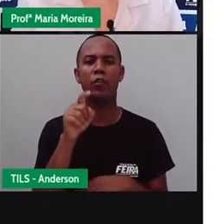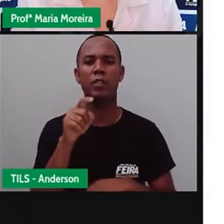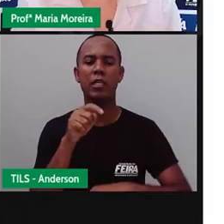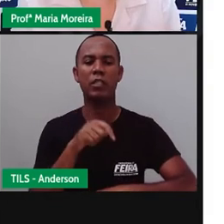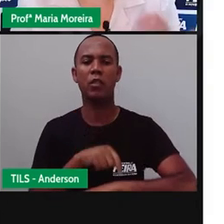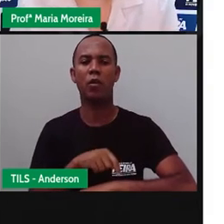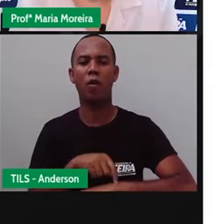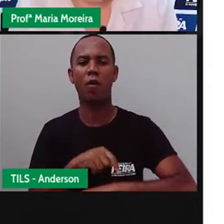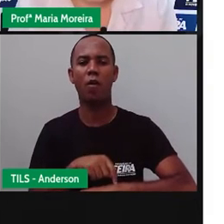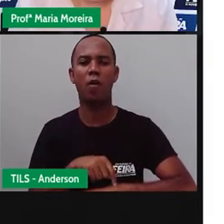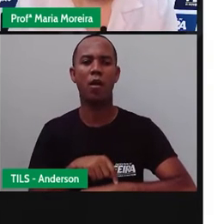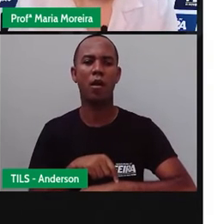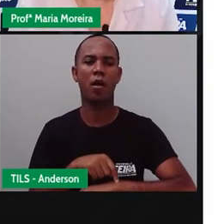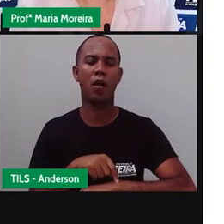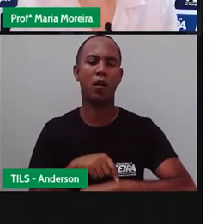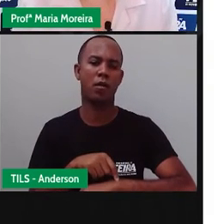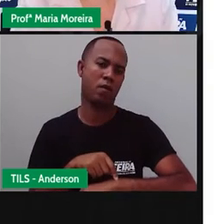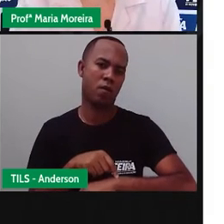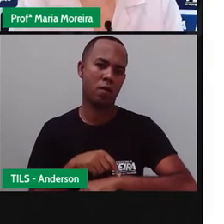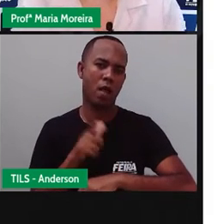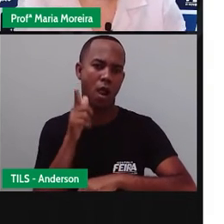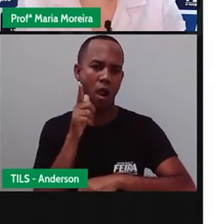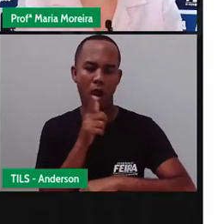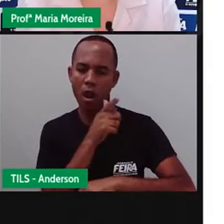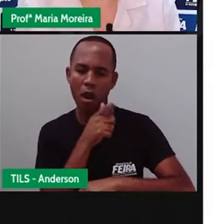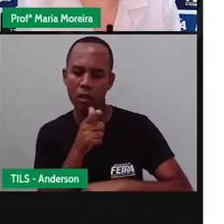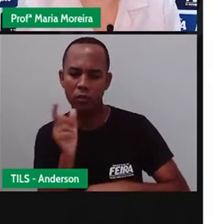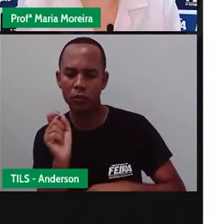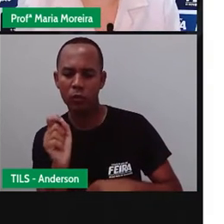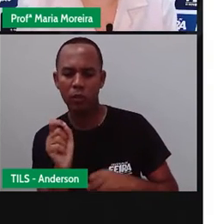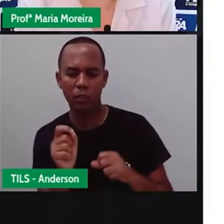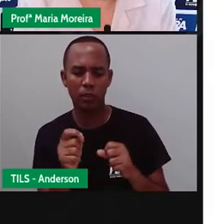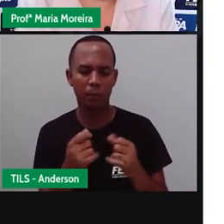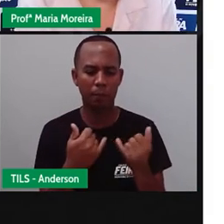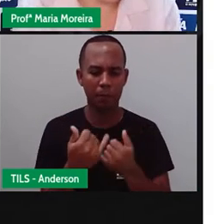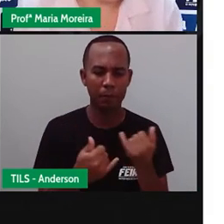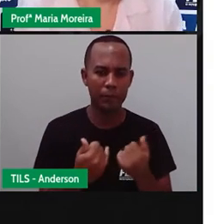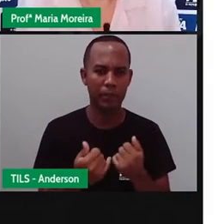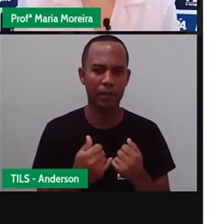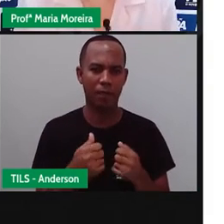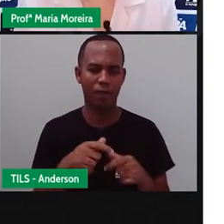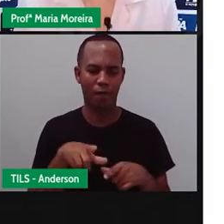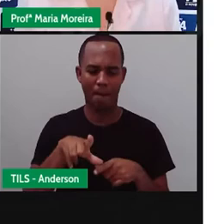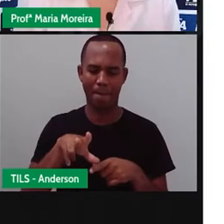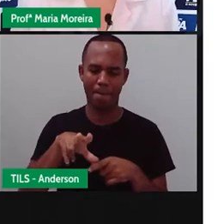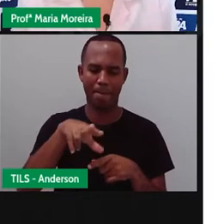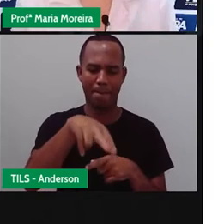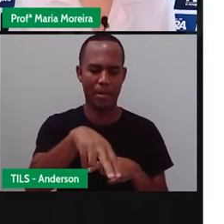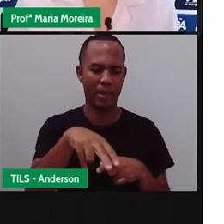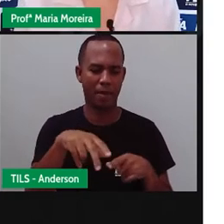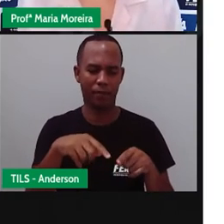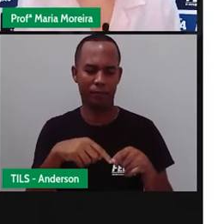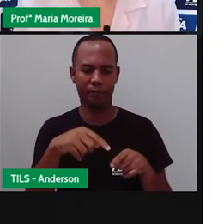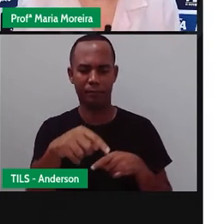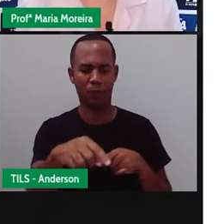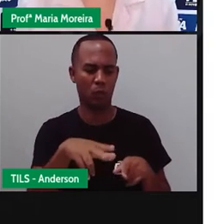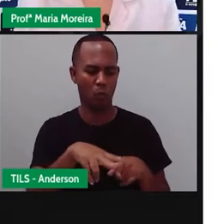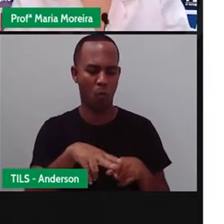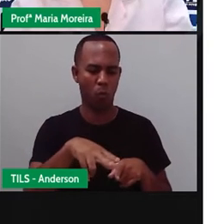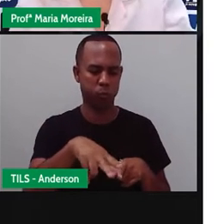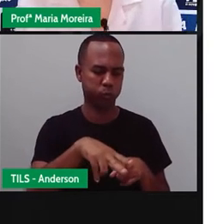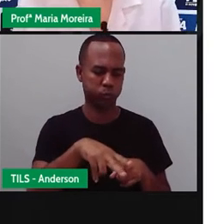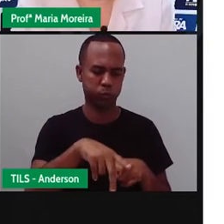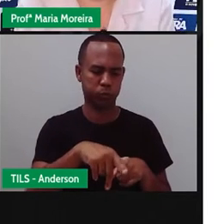na hora do intervalo para poder brincar não iria alguma coisa por exemplo com os pés né o dando passadas